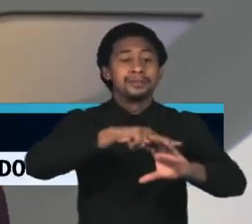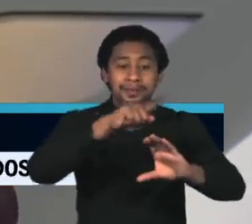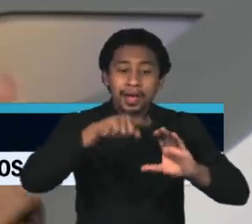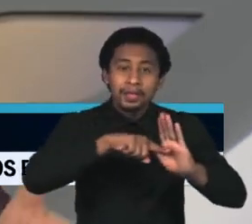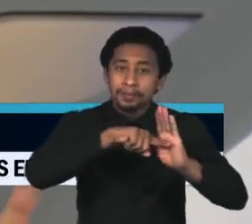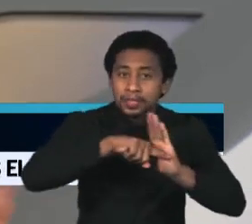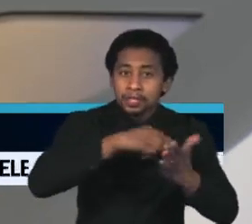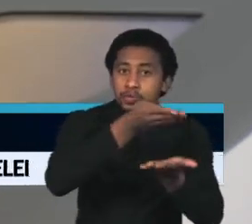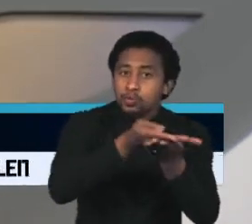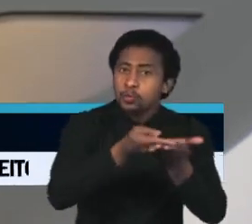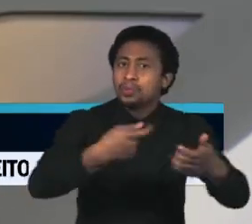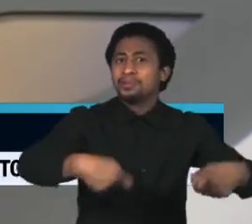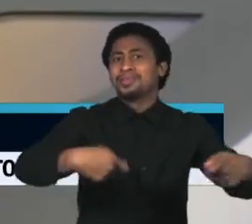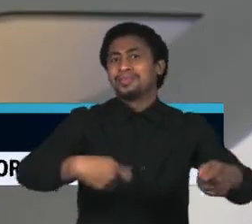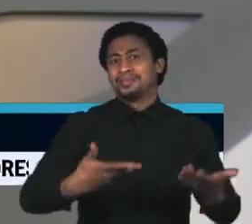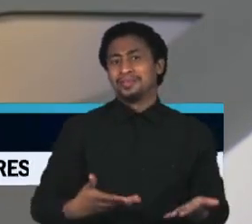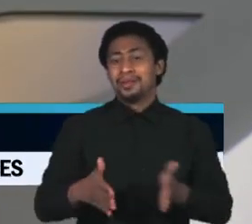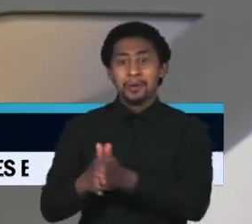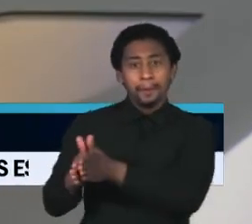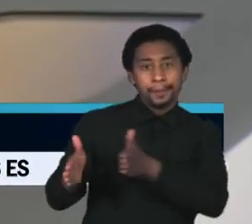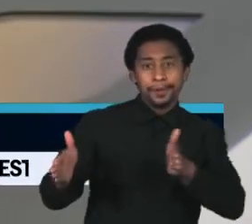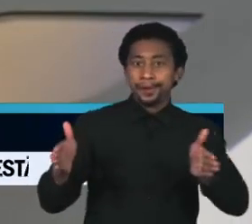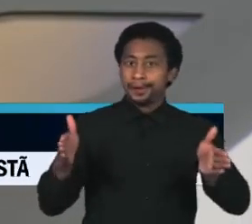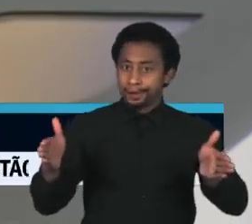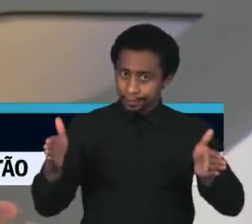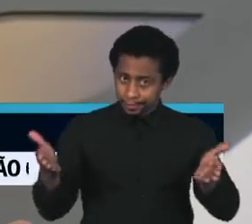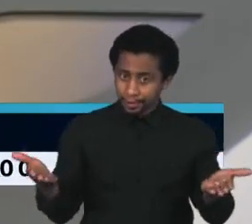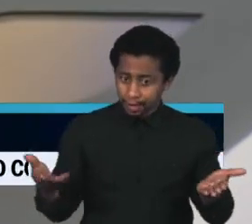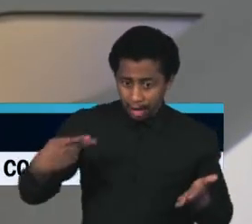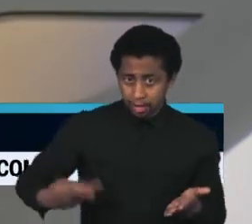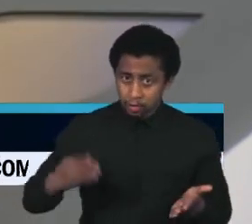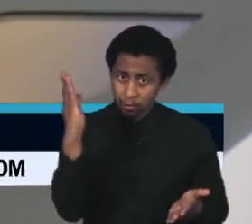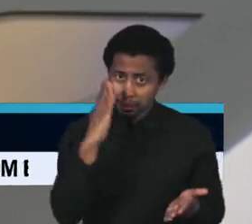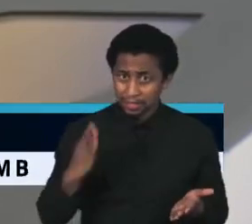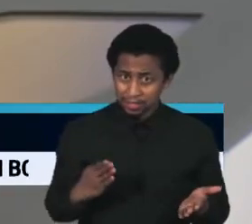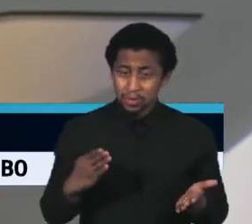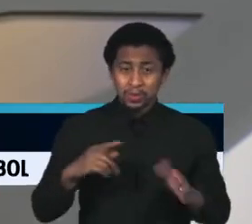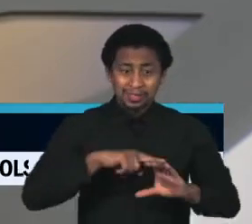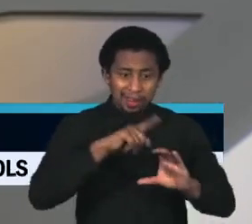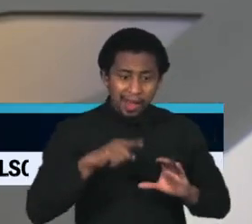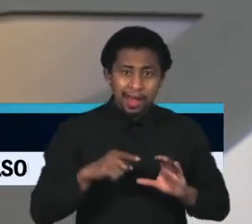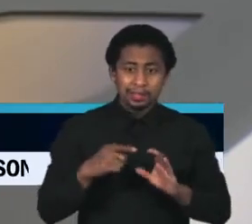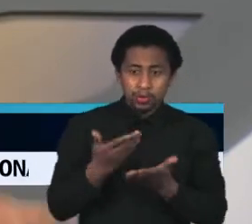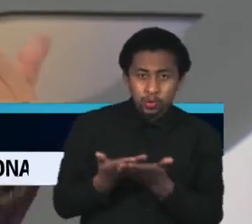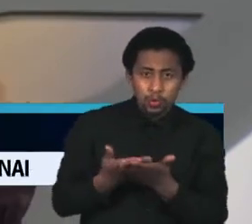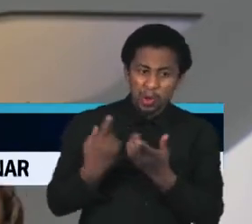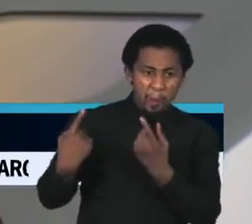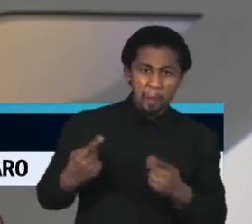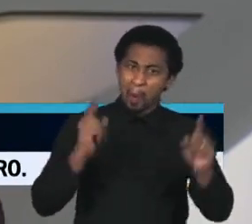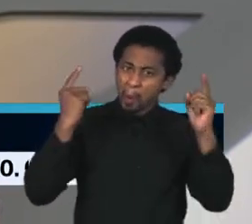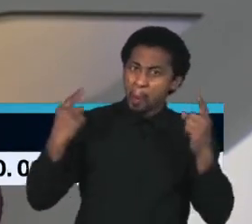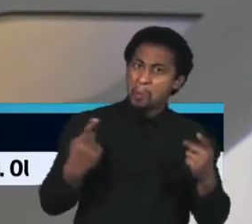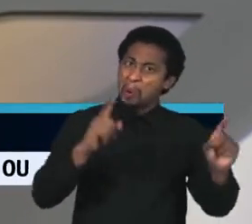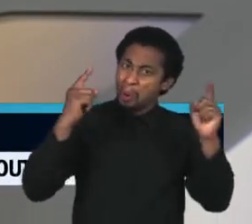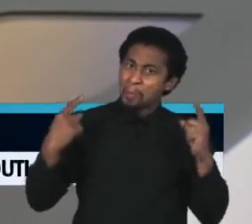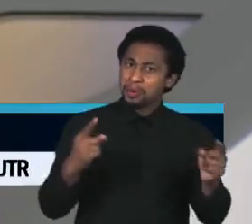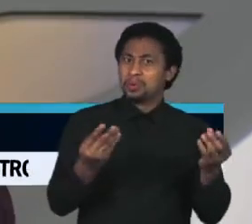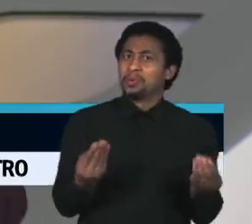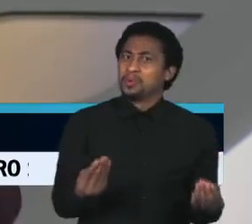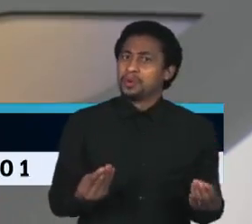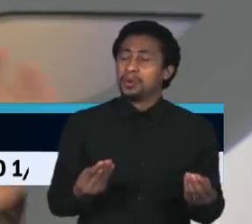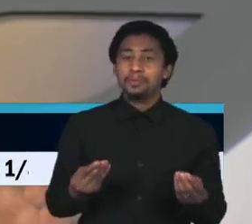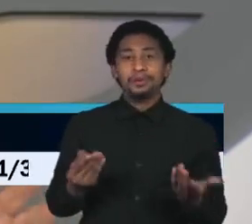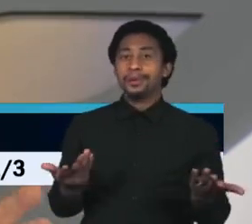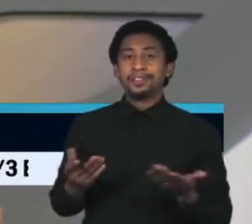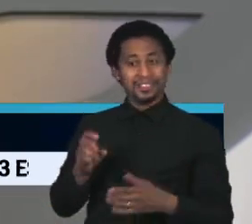e ciência ao que foi muito atacado né nesses últimos anos então não é uma um Ramo e tecnológico só se for pela força do